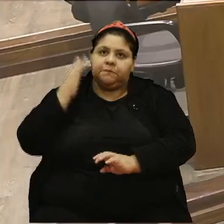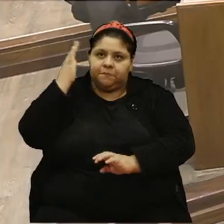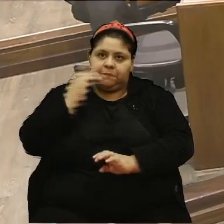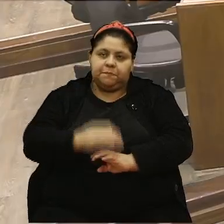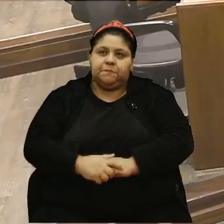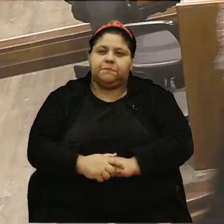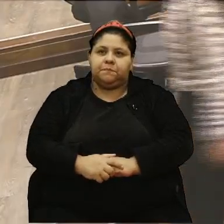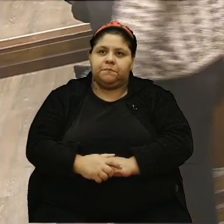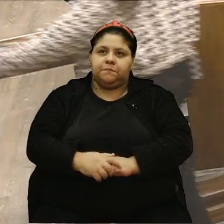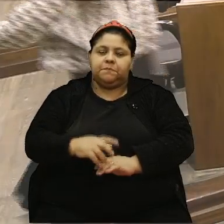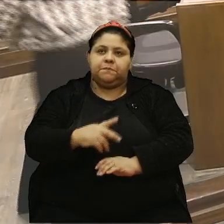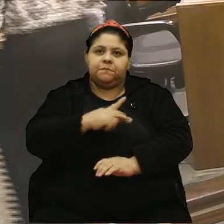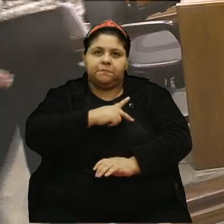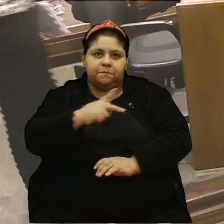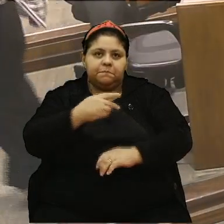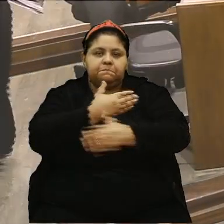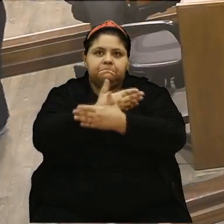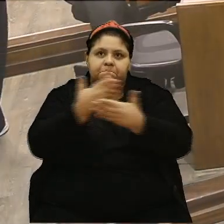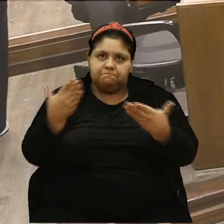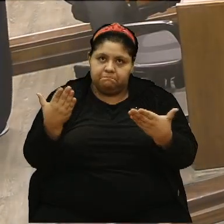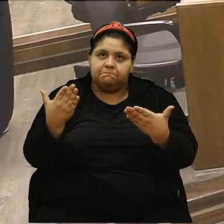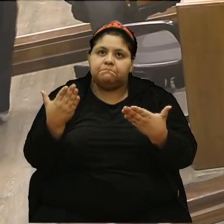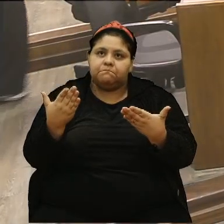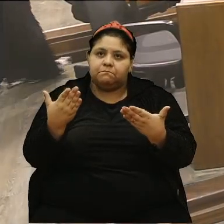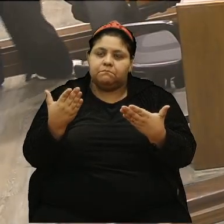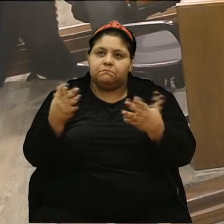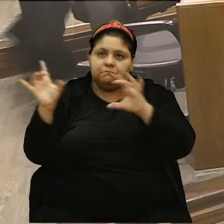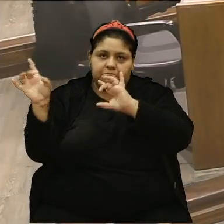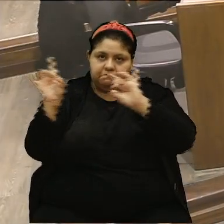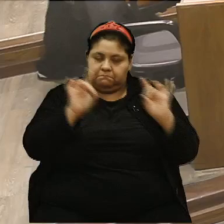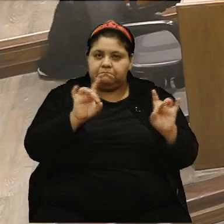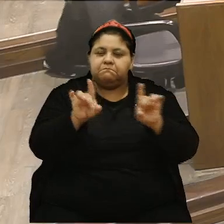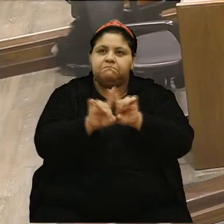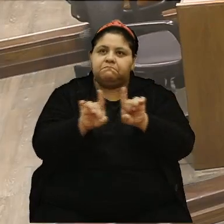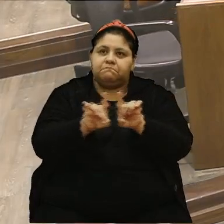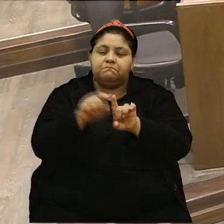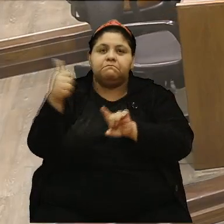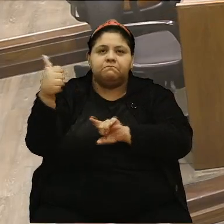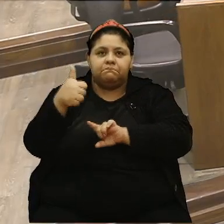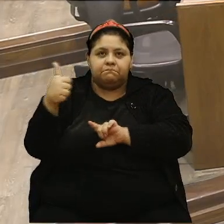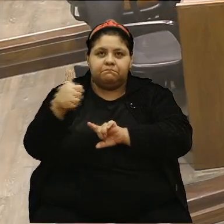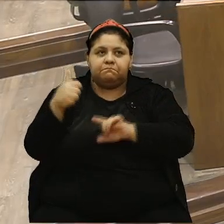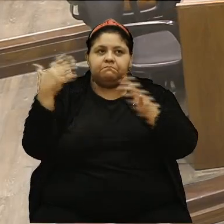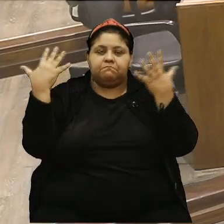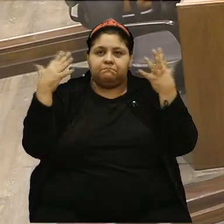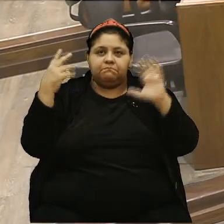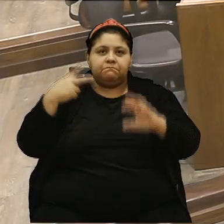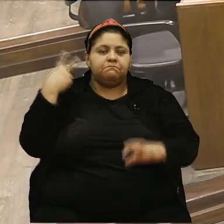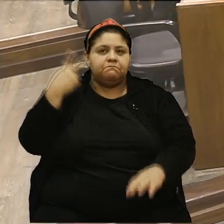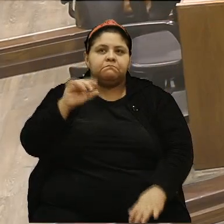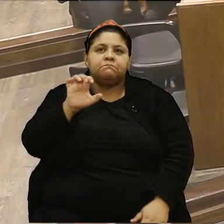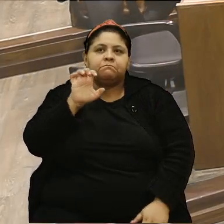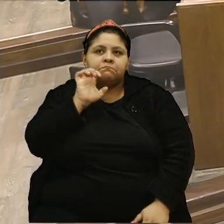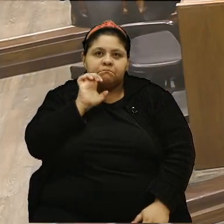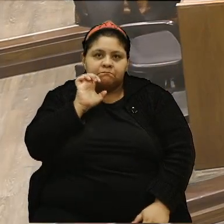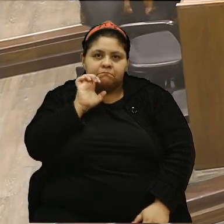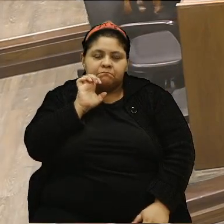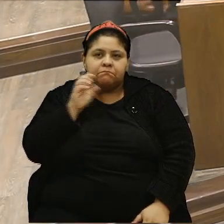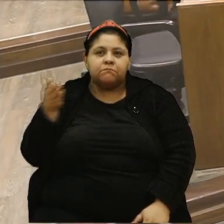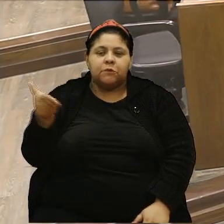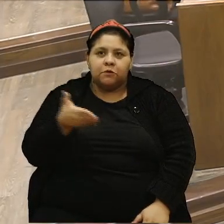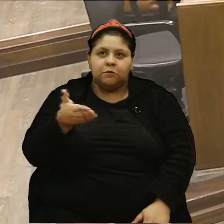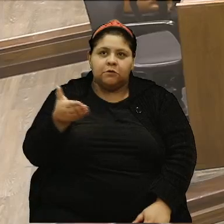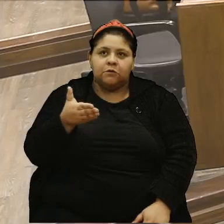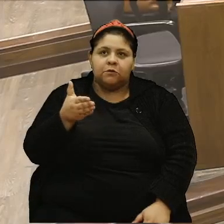Senhor presidente, senhores vereadores, pessoal que nos assiste, nos acompanha. Primeiramente, queria parabenizar a vereadora Estela, por estar